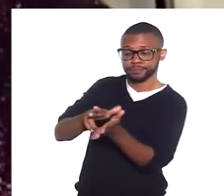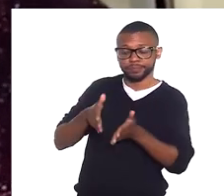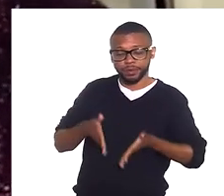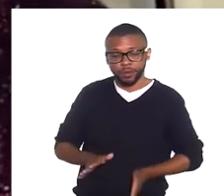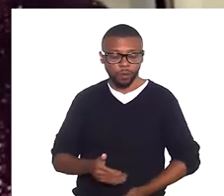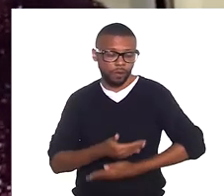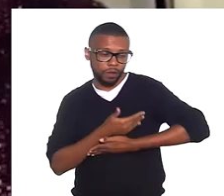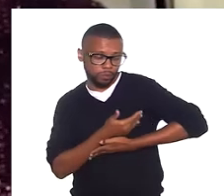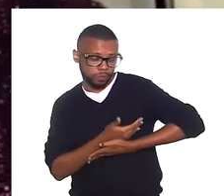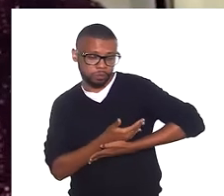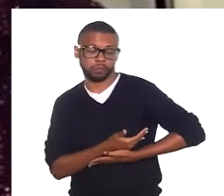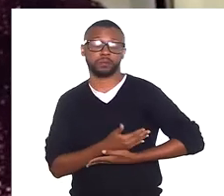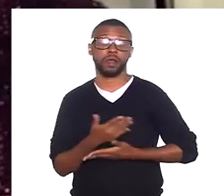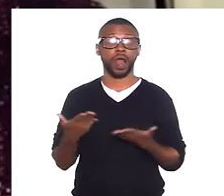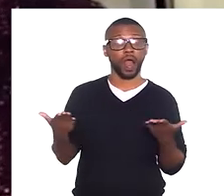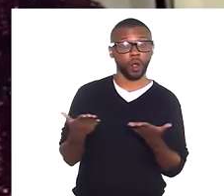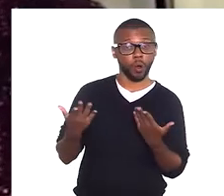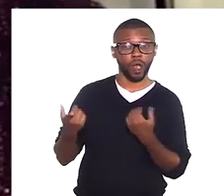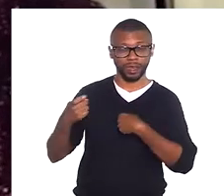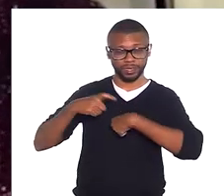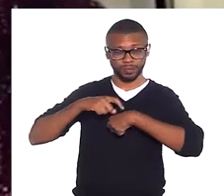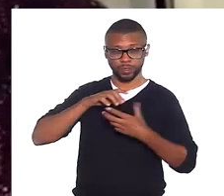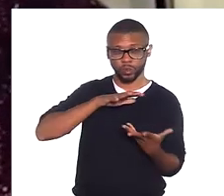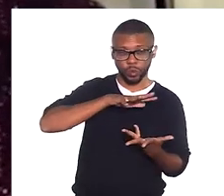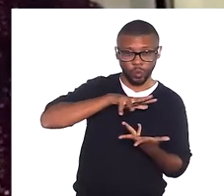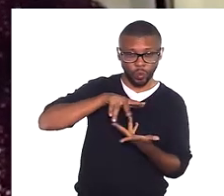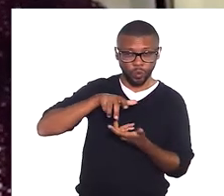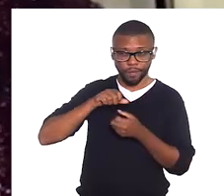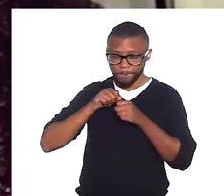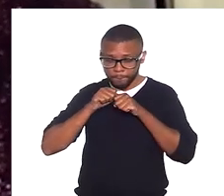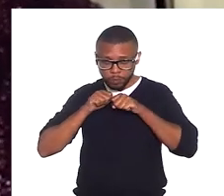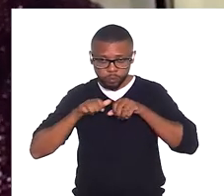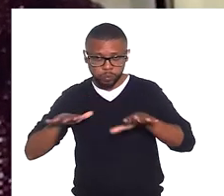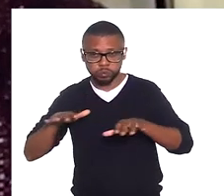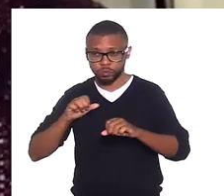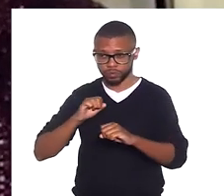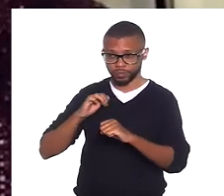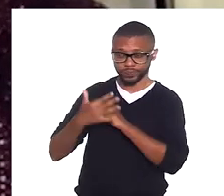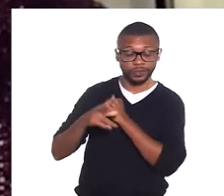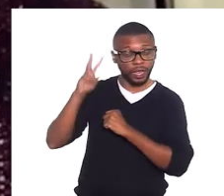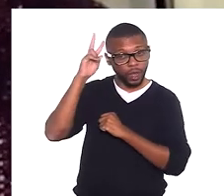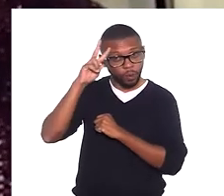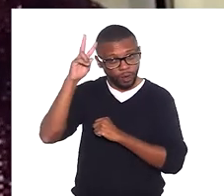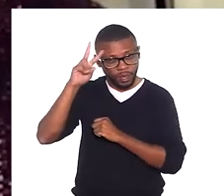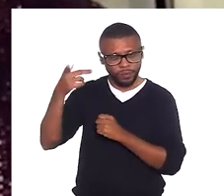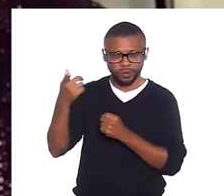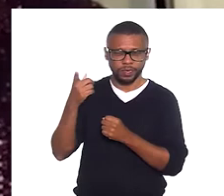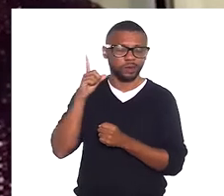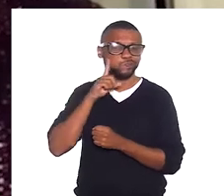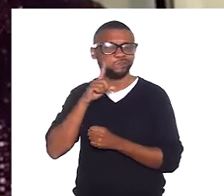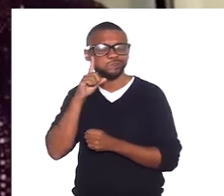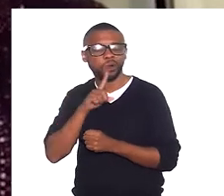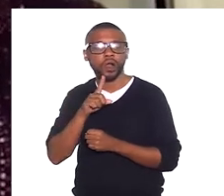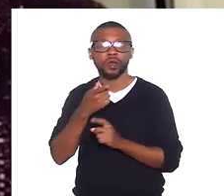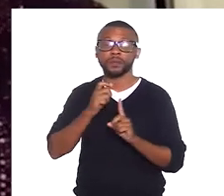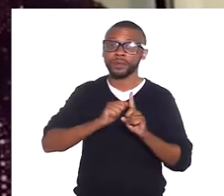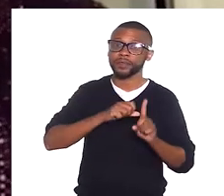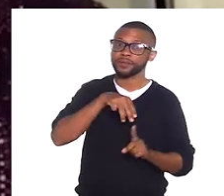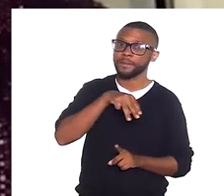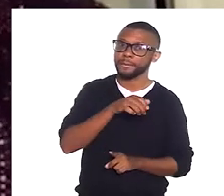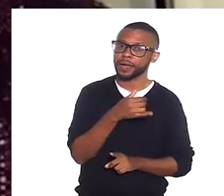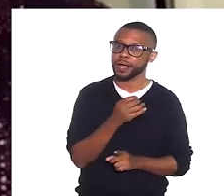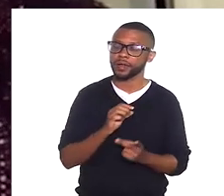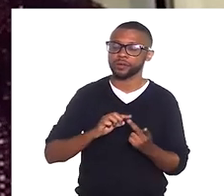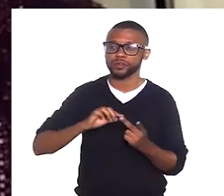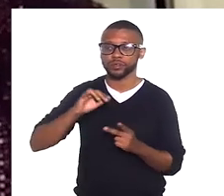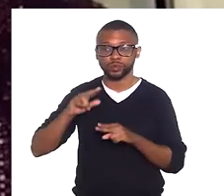de Covid-19, a gente viu exatamente a mesma coisa, e não foi só no Brasil. Eu lembro que nos Estados Unidos, em maio e junho, os dados